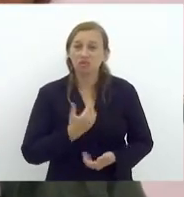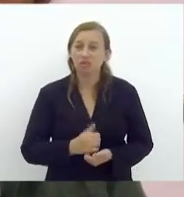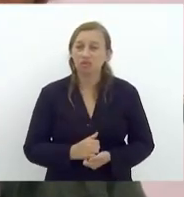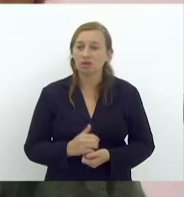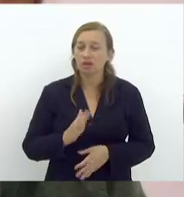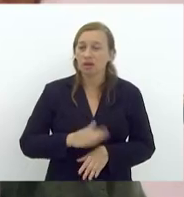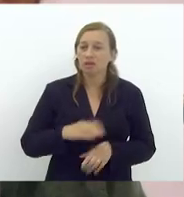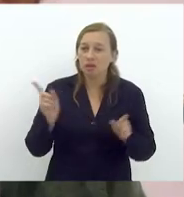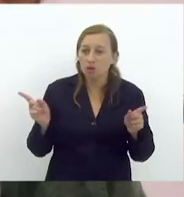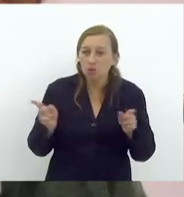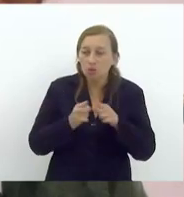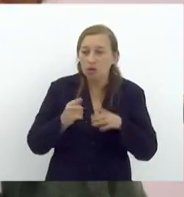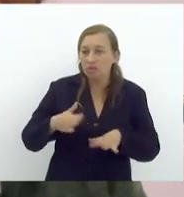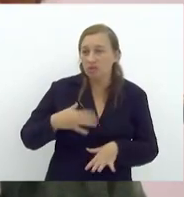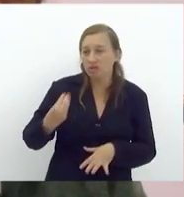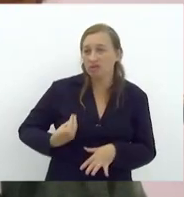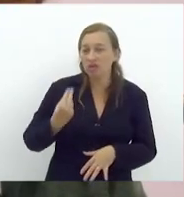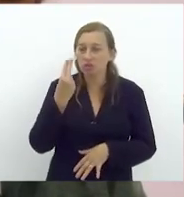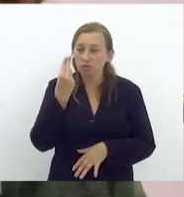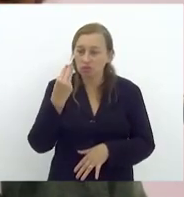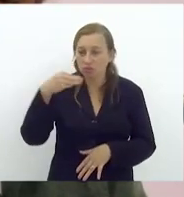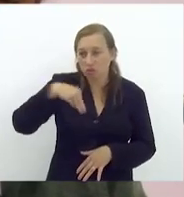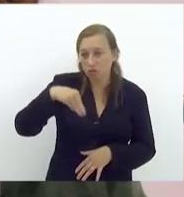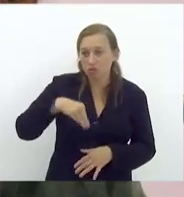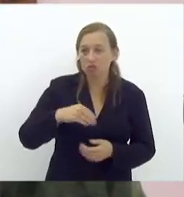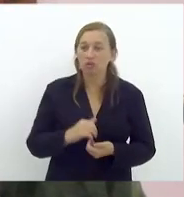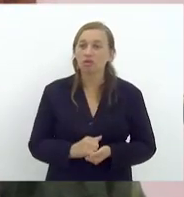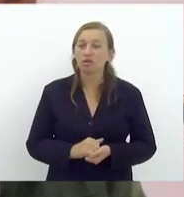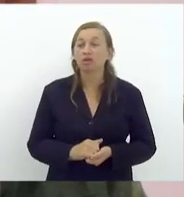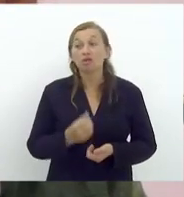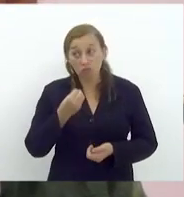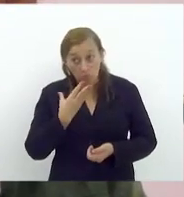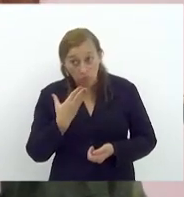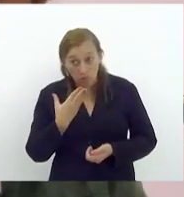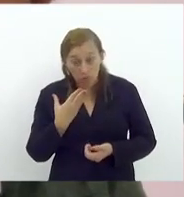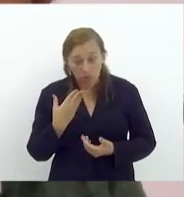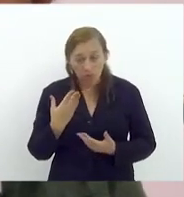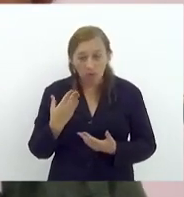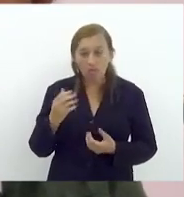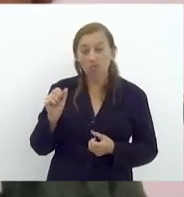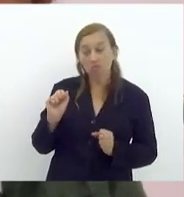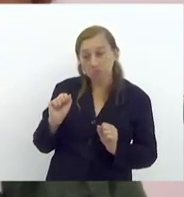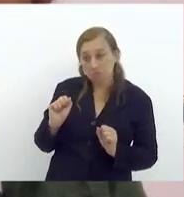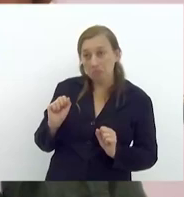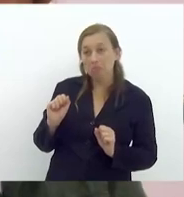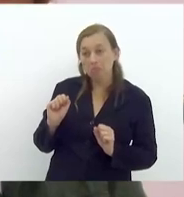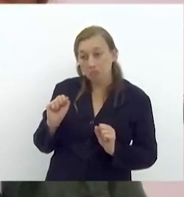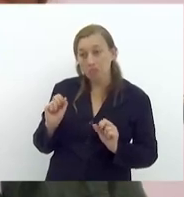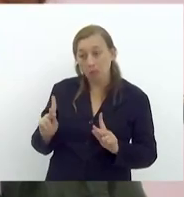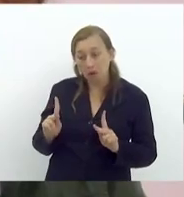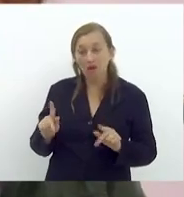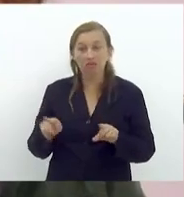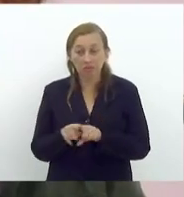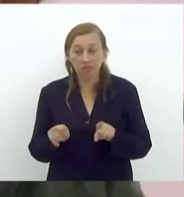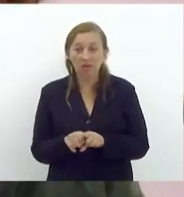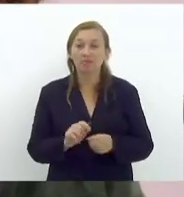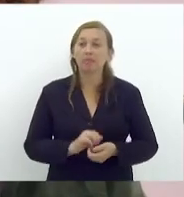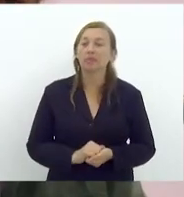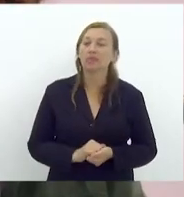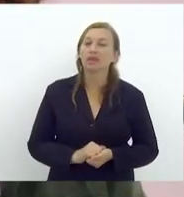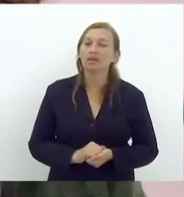que é a mais curta da minha vida em dois minutos e meio Se for bom maneiro se não for bom maneiro também